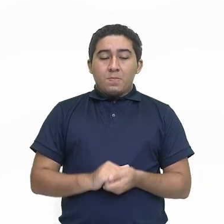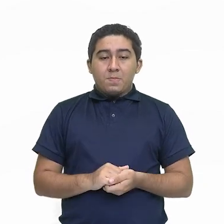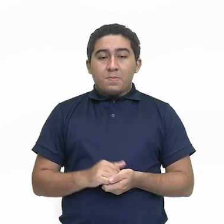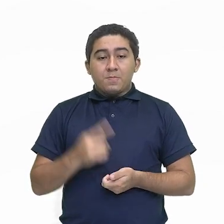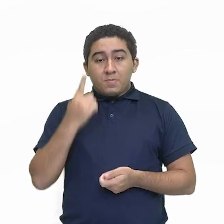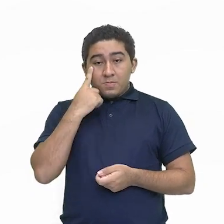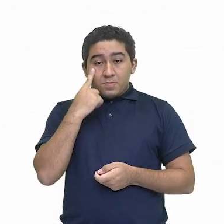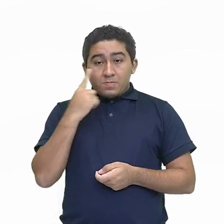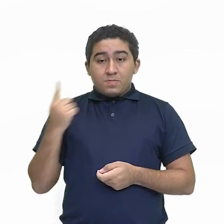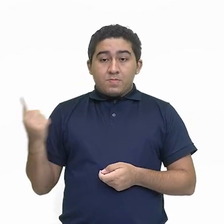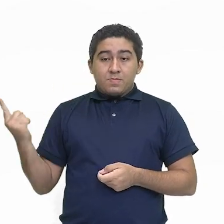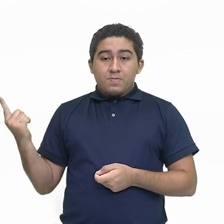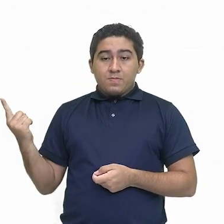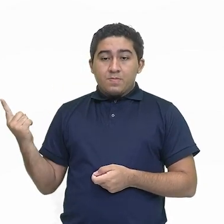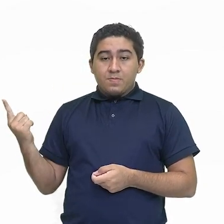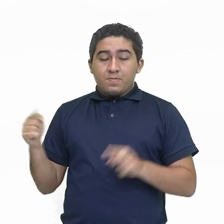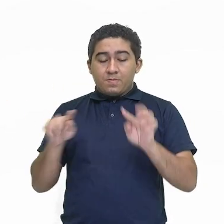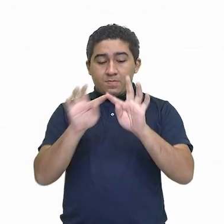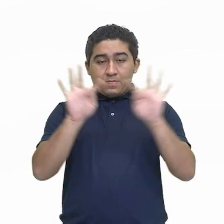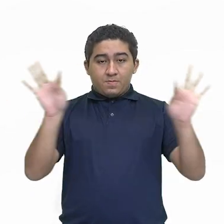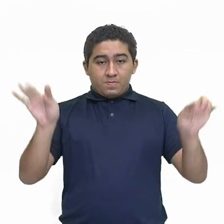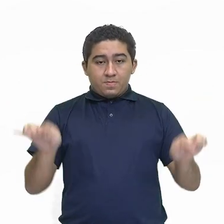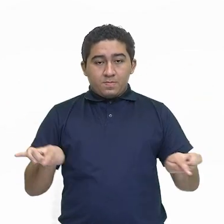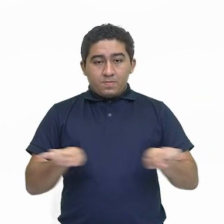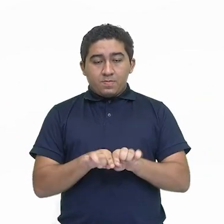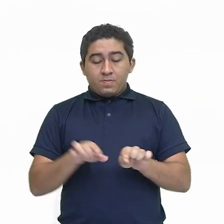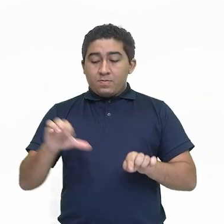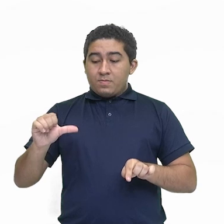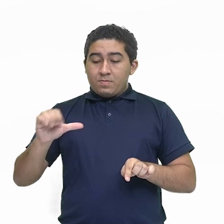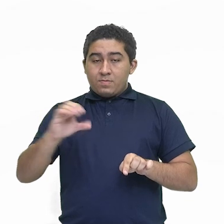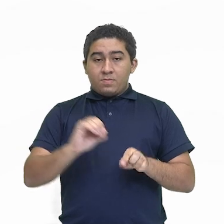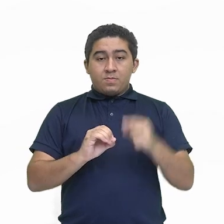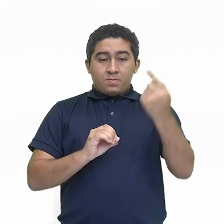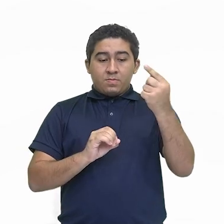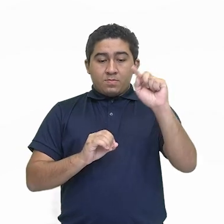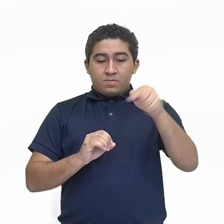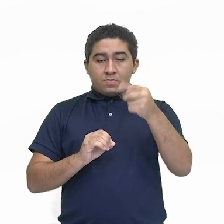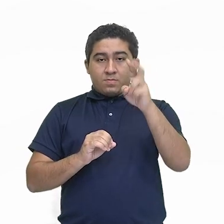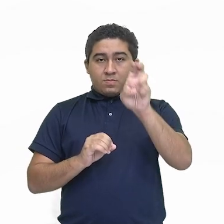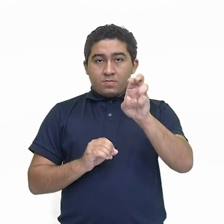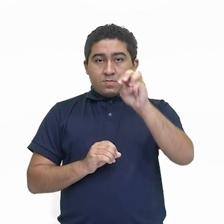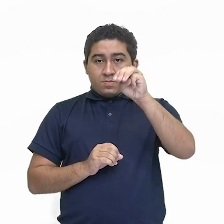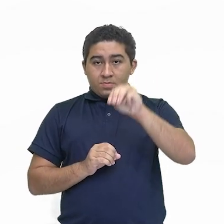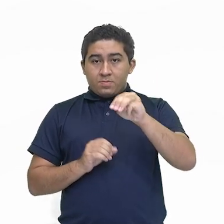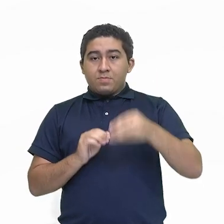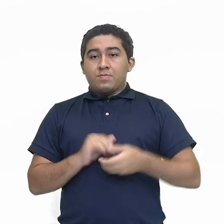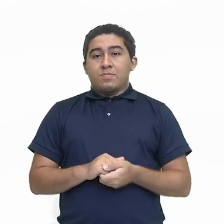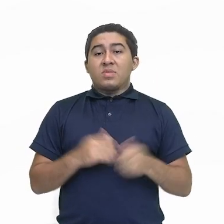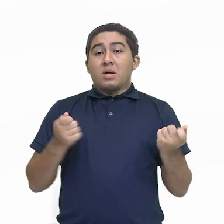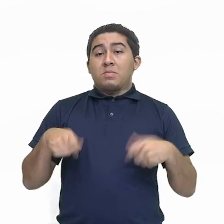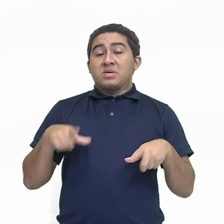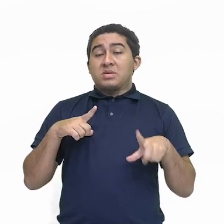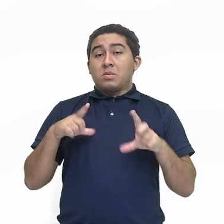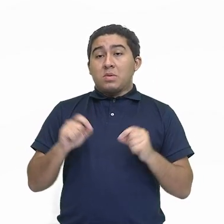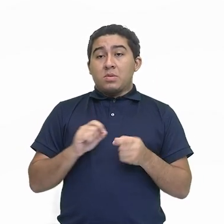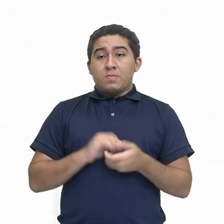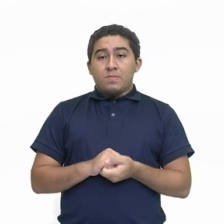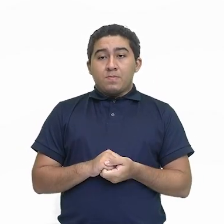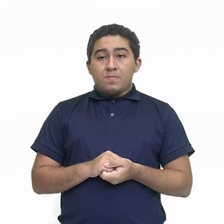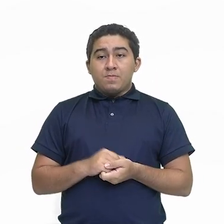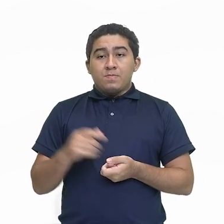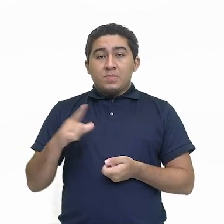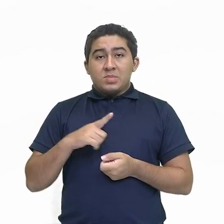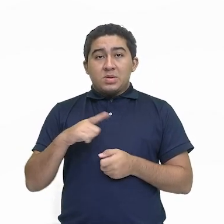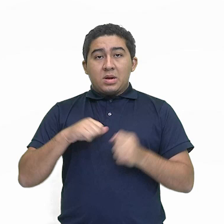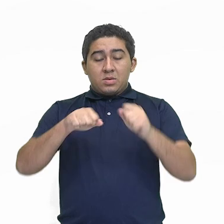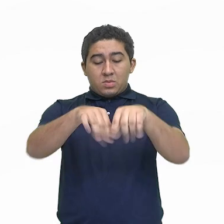toalha, tá? 90 centímetros por 1,5 m. E como ela precisa colocar renda aí, né, deixar